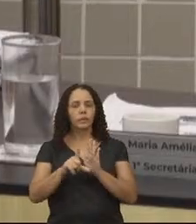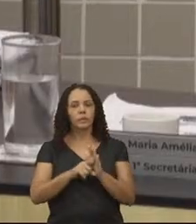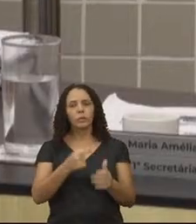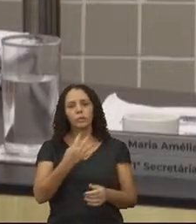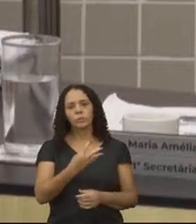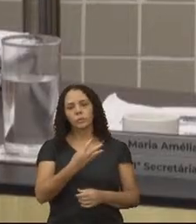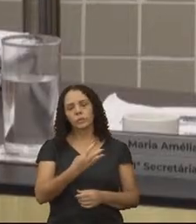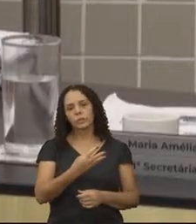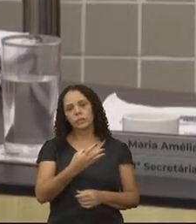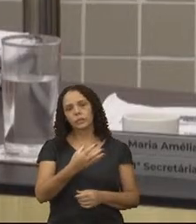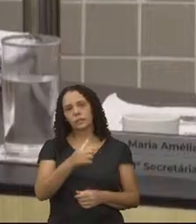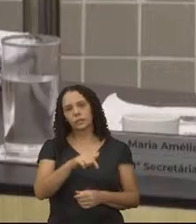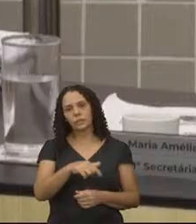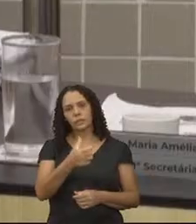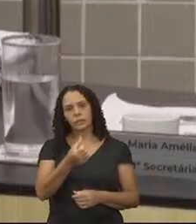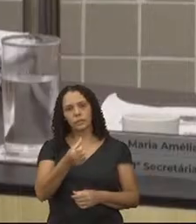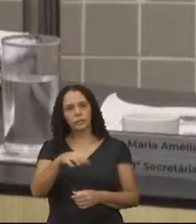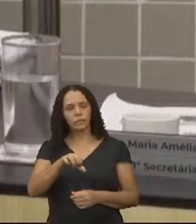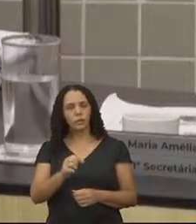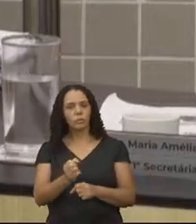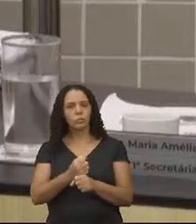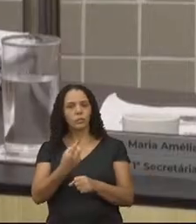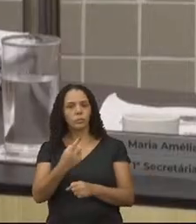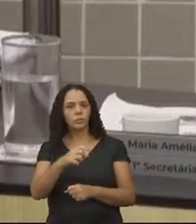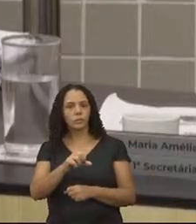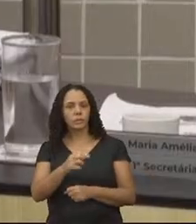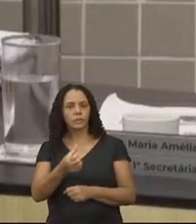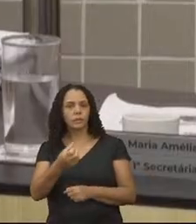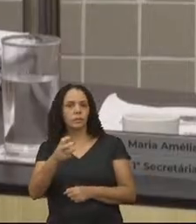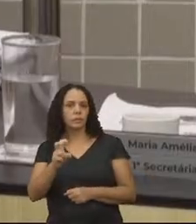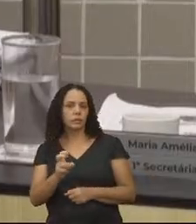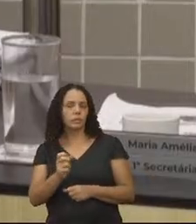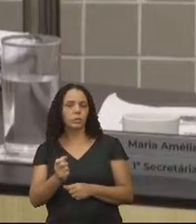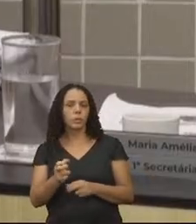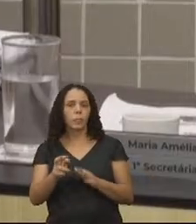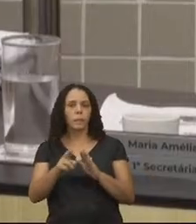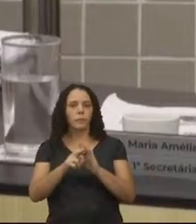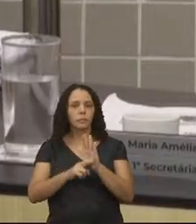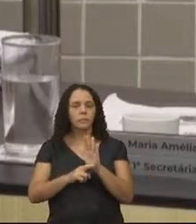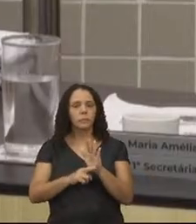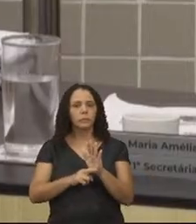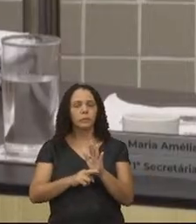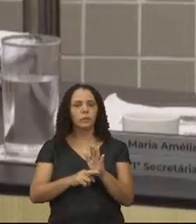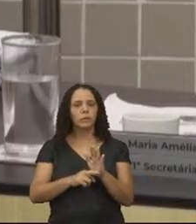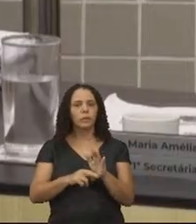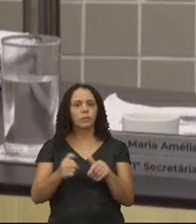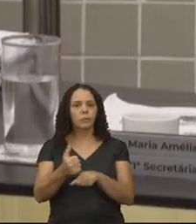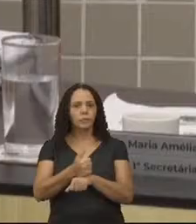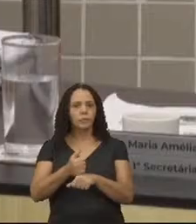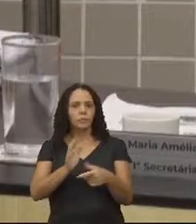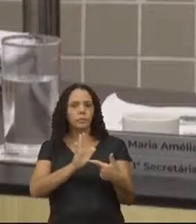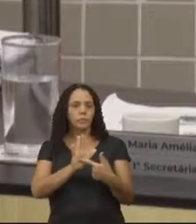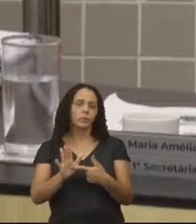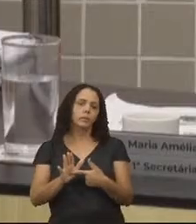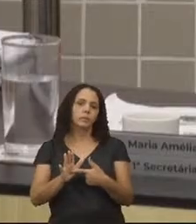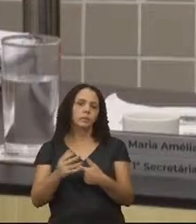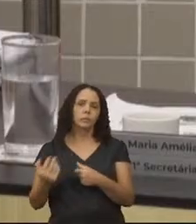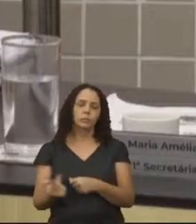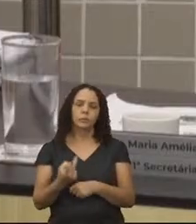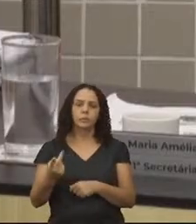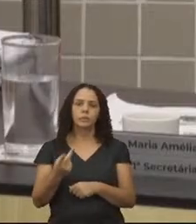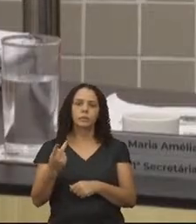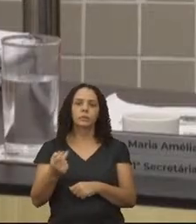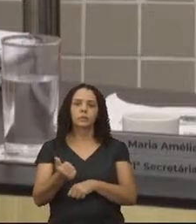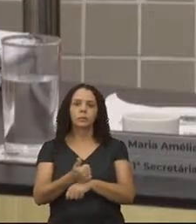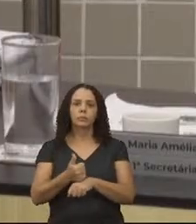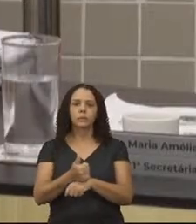4.769 de 1965, que regulamentou a profissão e destaca a relevância dos administradores para o desenvolvimento econômico e